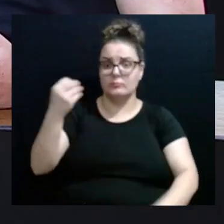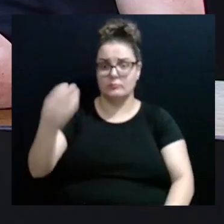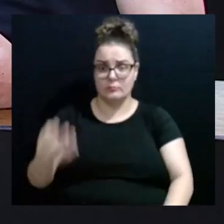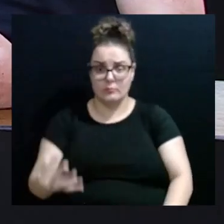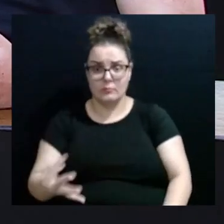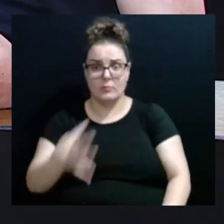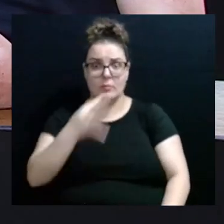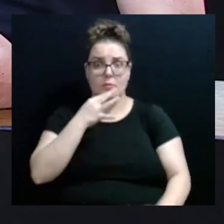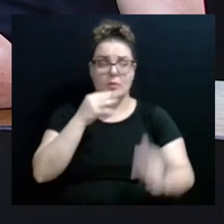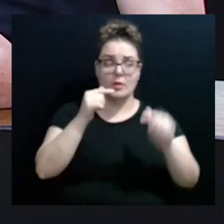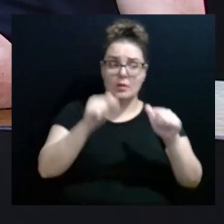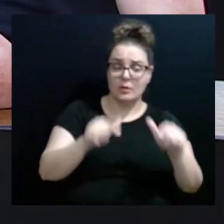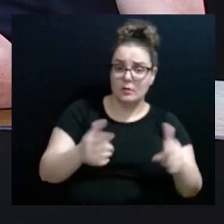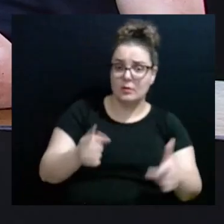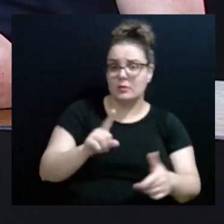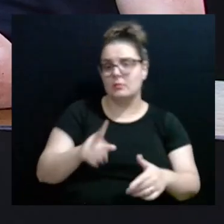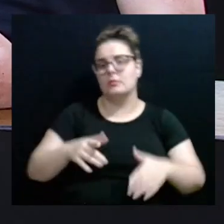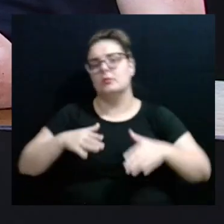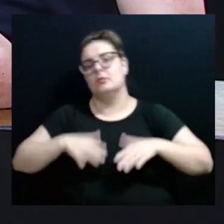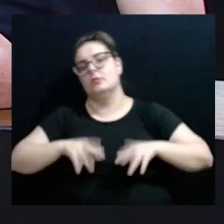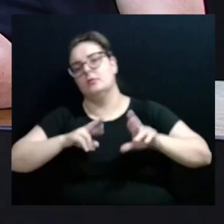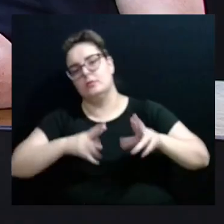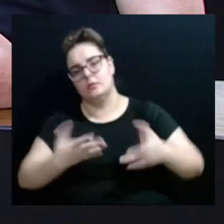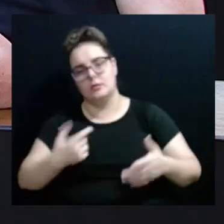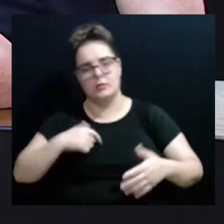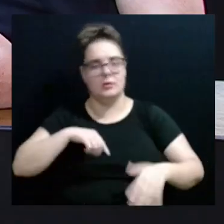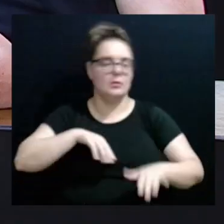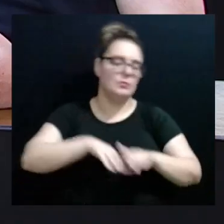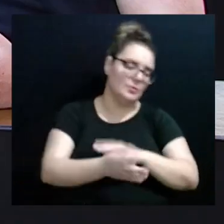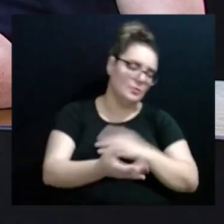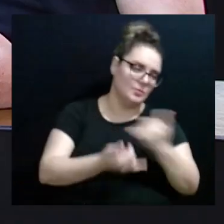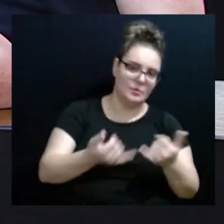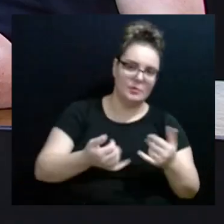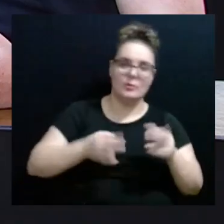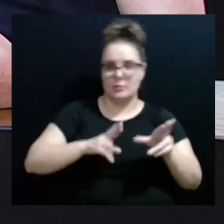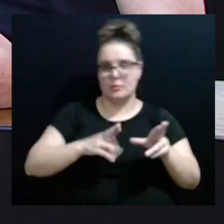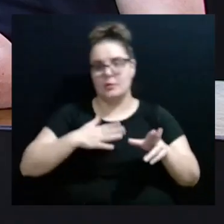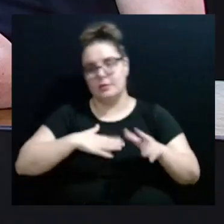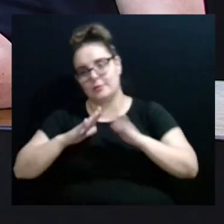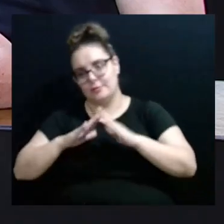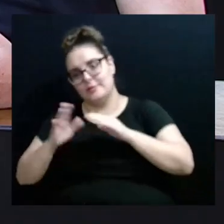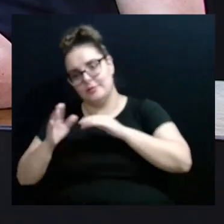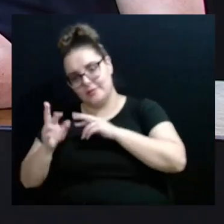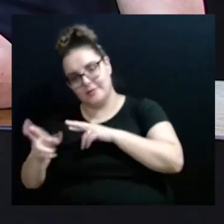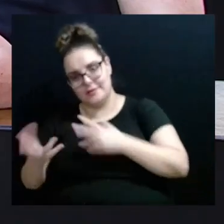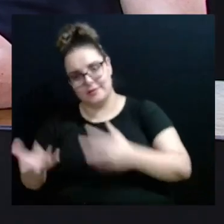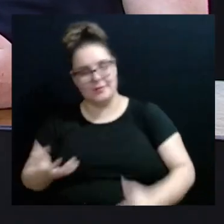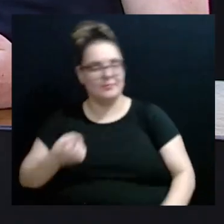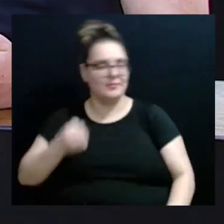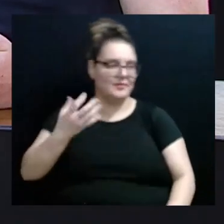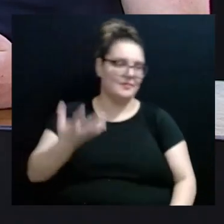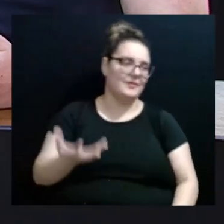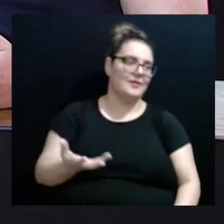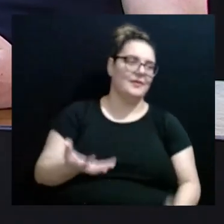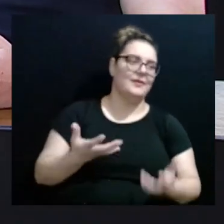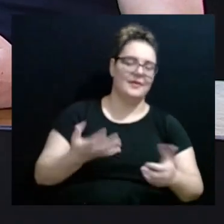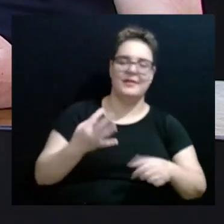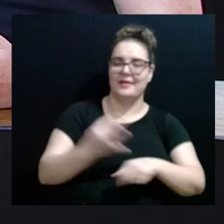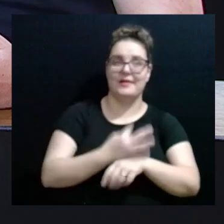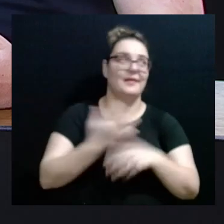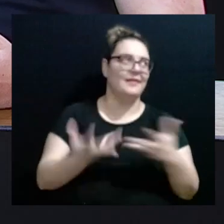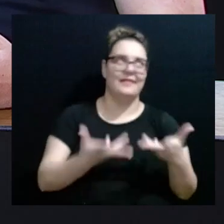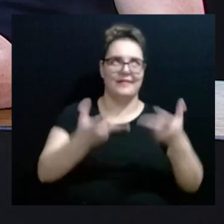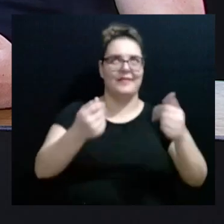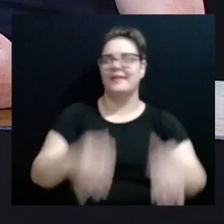o seu objetivo da viagem é conhecer o lugar, não é para você ficar dormindo. Eu costumo brincar que para dormir eu durmo em casa. Viajar eu